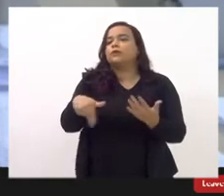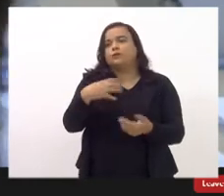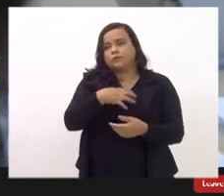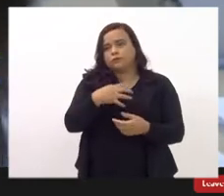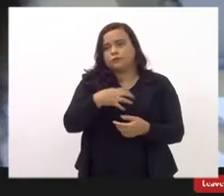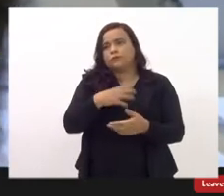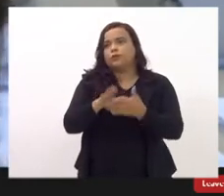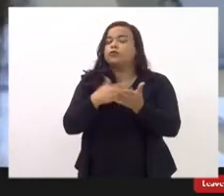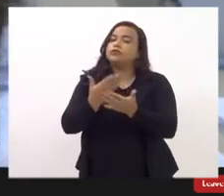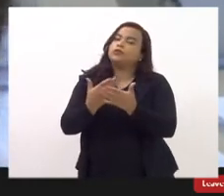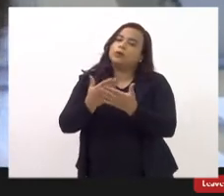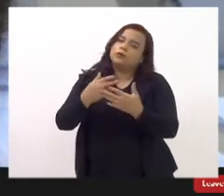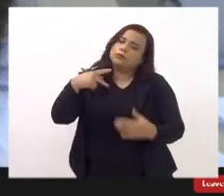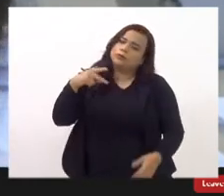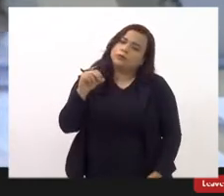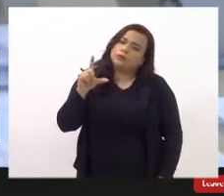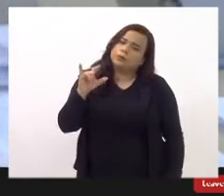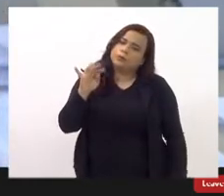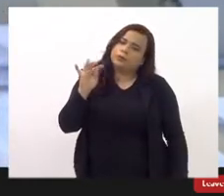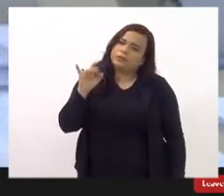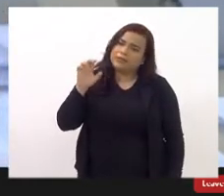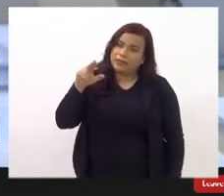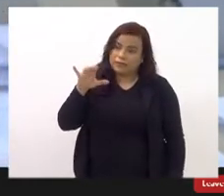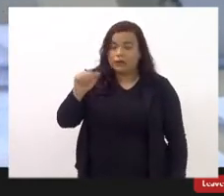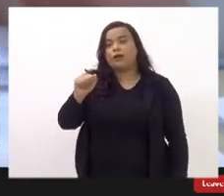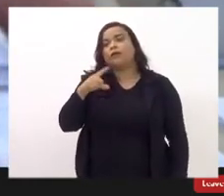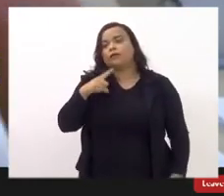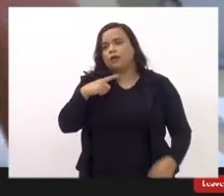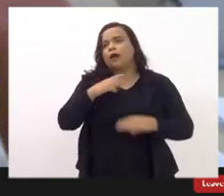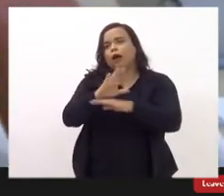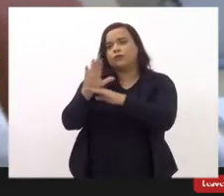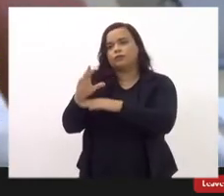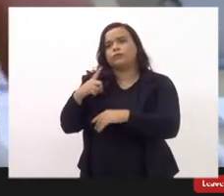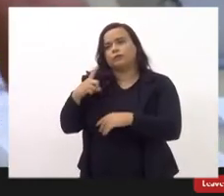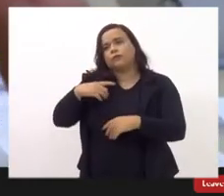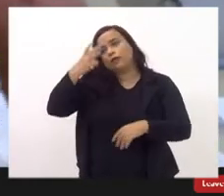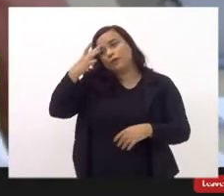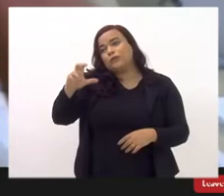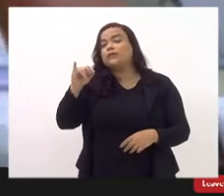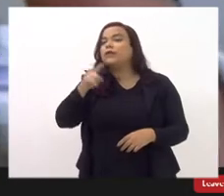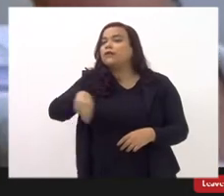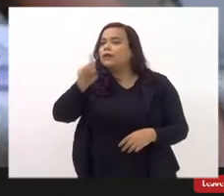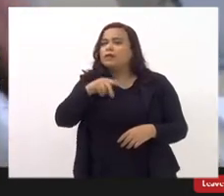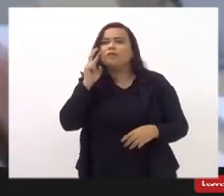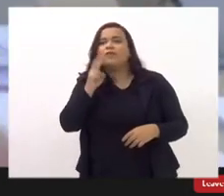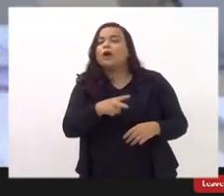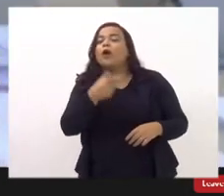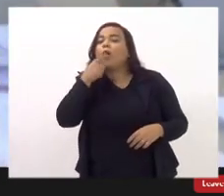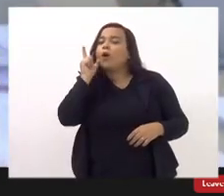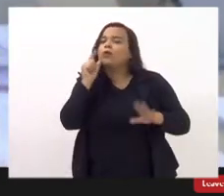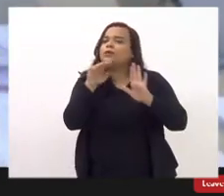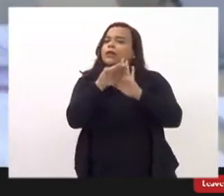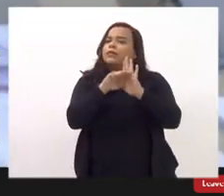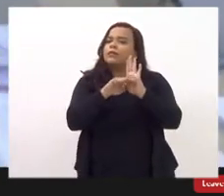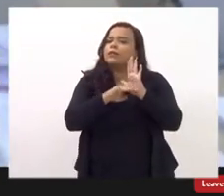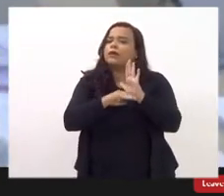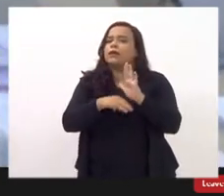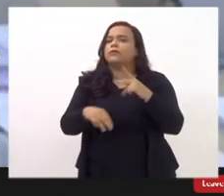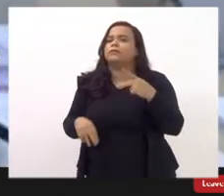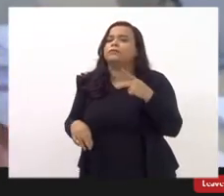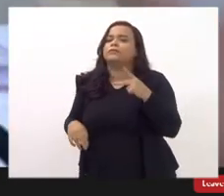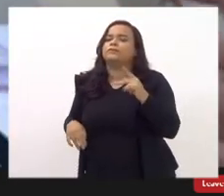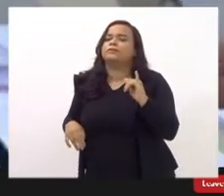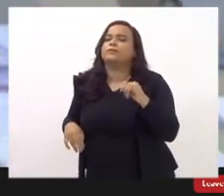Escola Politécnica tem contribuído com isso. Não sei se vocês viram, ontem saíram os dados da PNAD